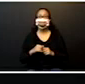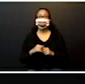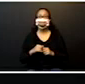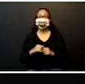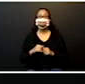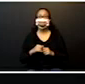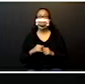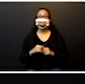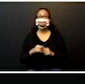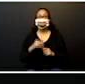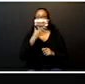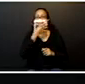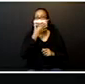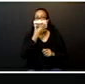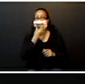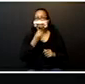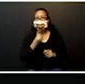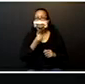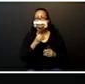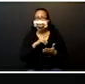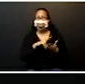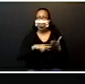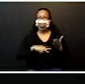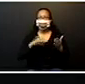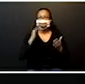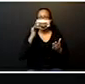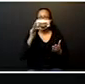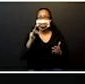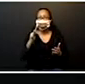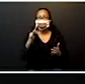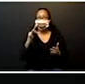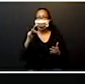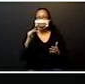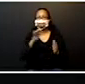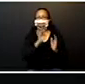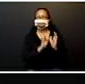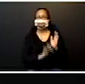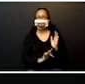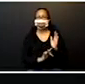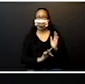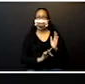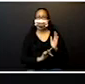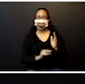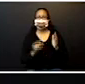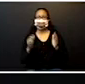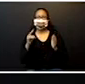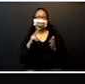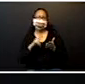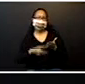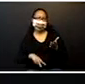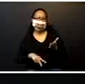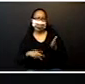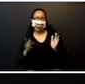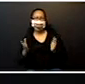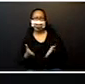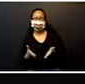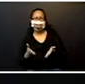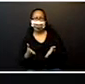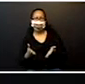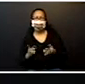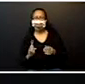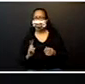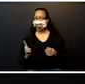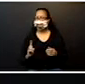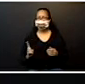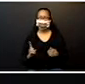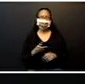O menino lerá bem o texto. Ele leu agora? Não. Mas ele vai treinar bastante, professora,